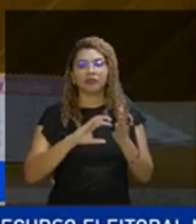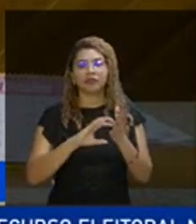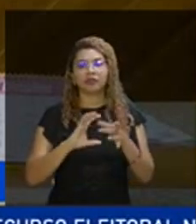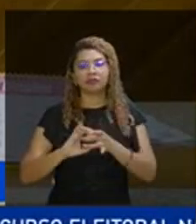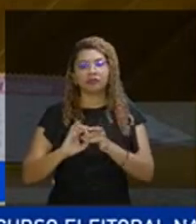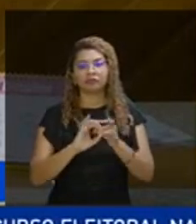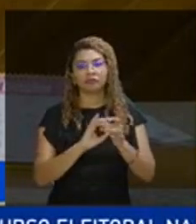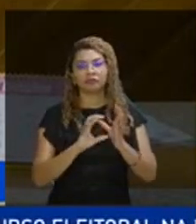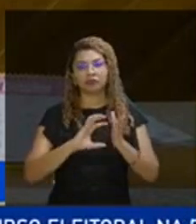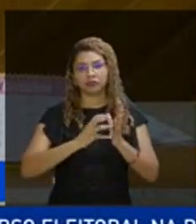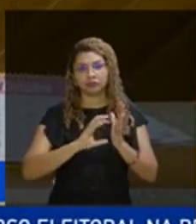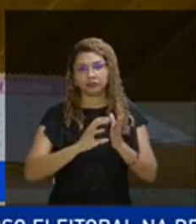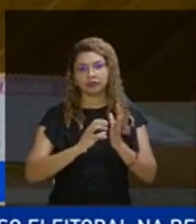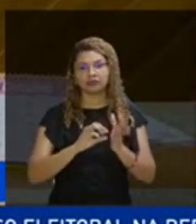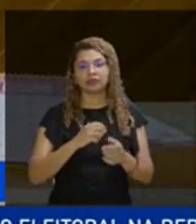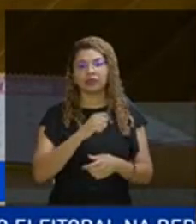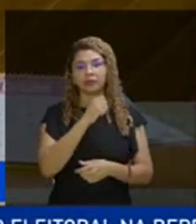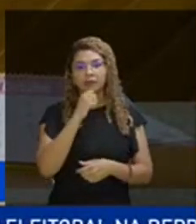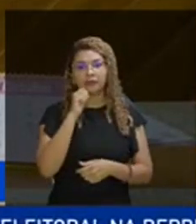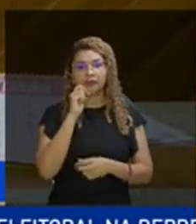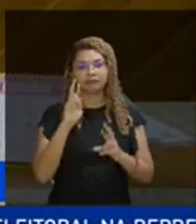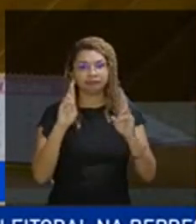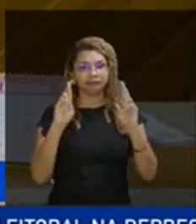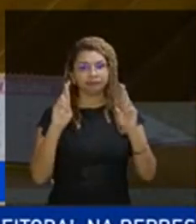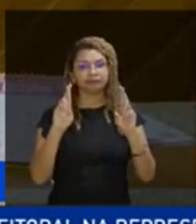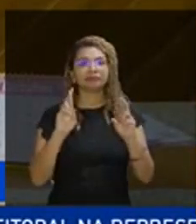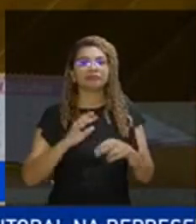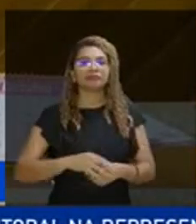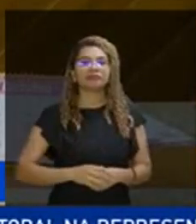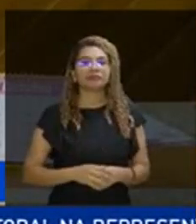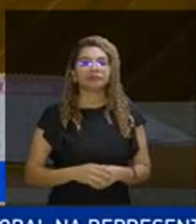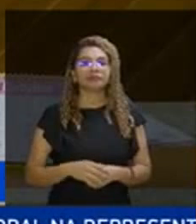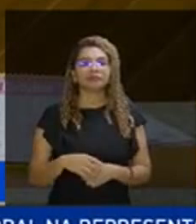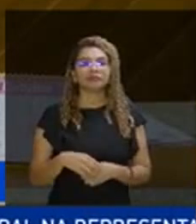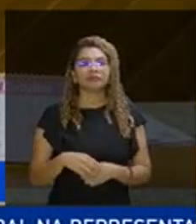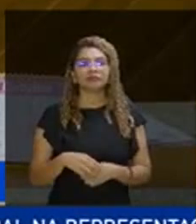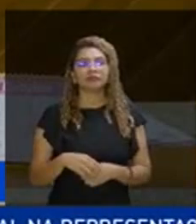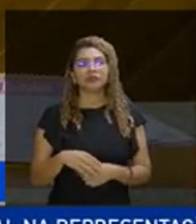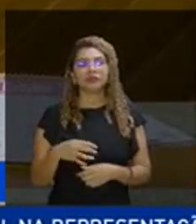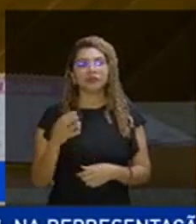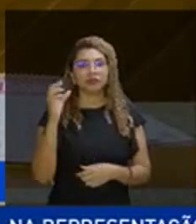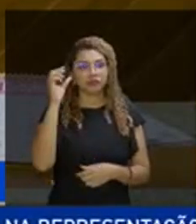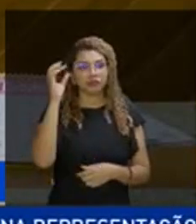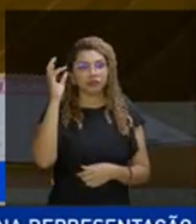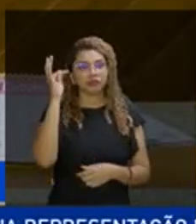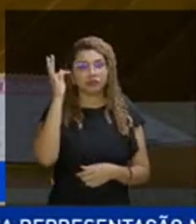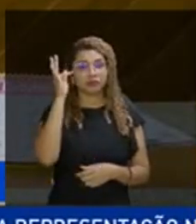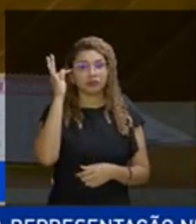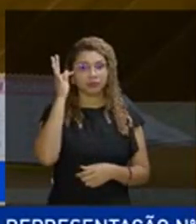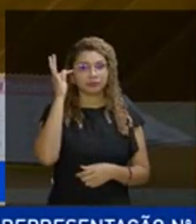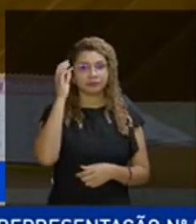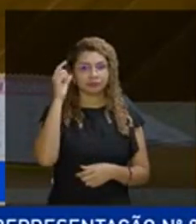coligação Macapá da Esperança, e recorrido Antônio Paulo de Oliveira Furlan.